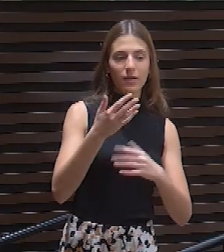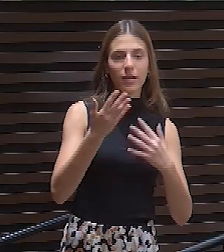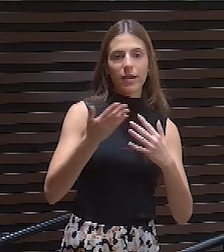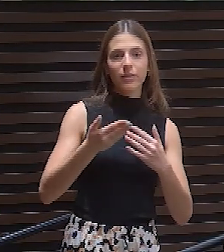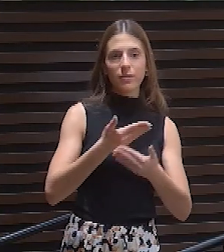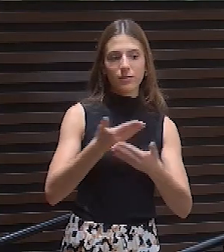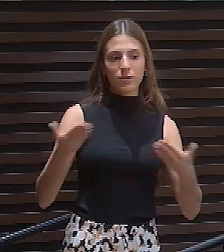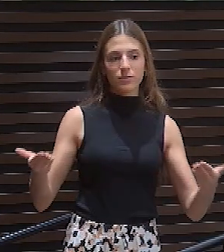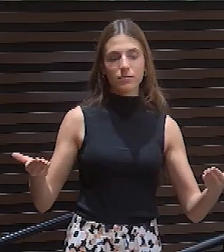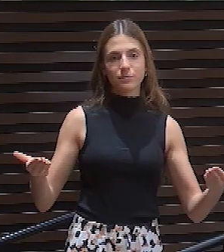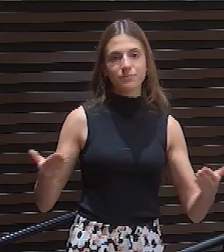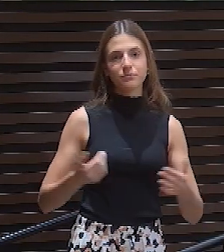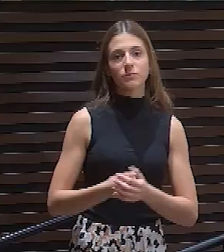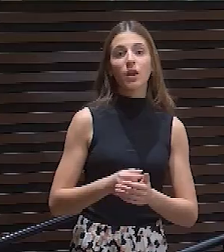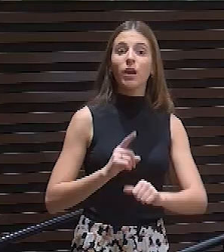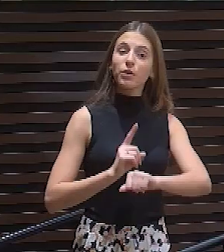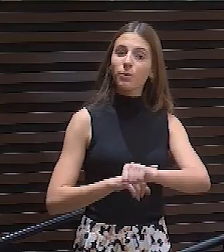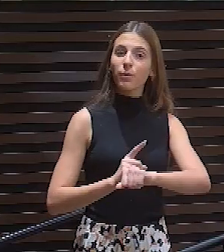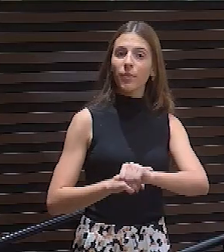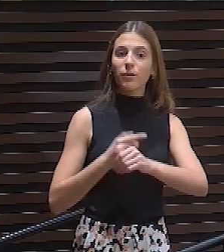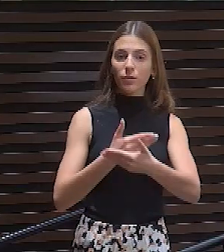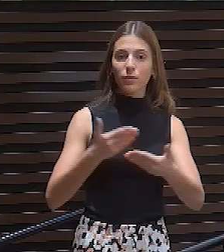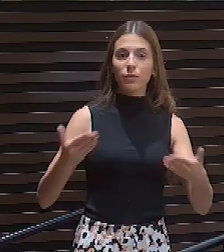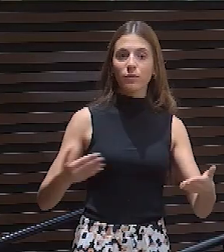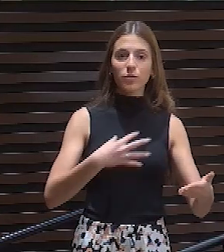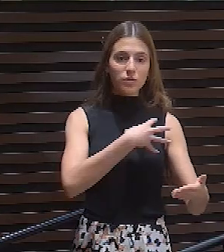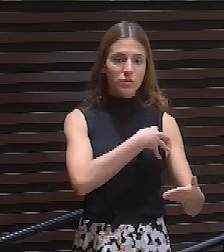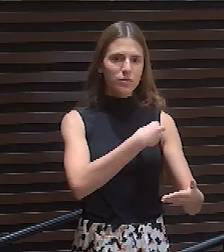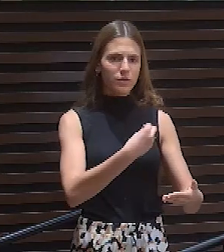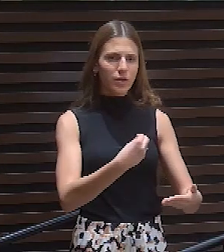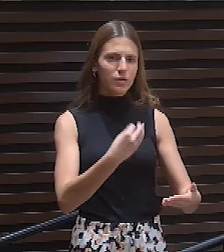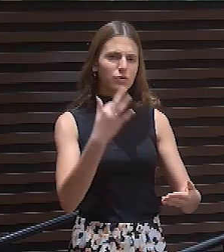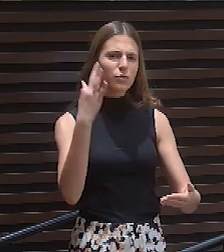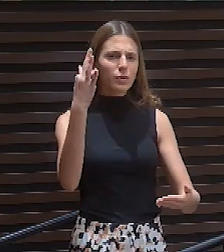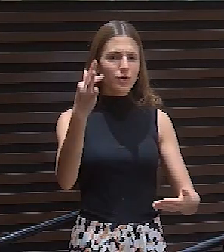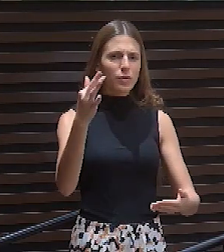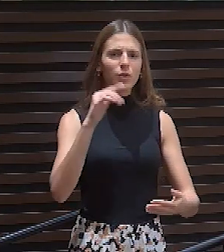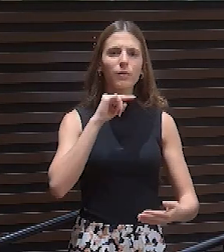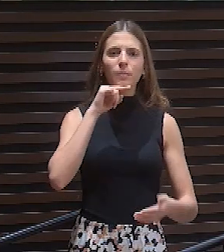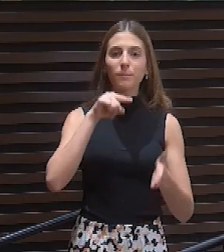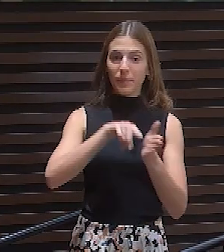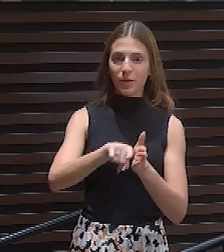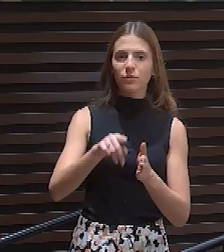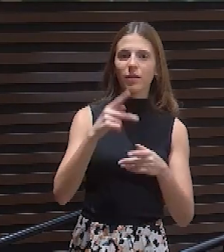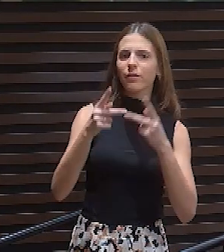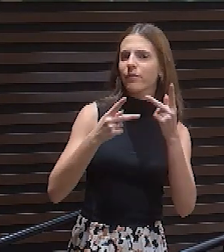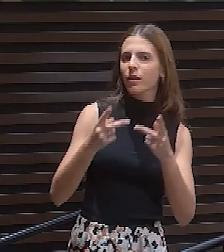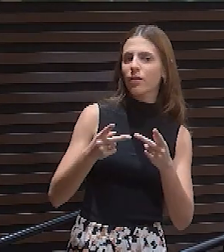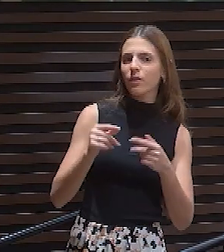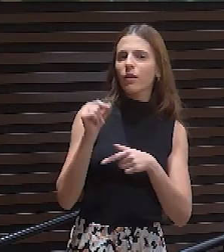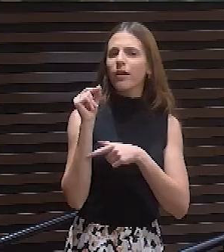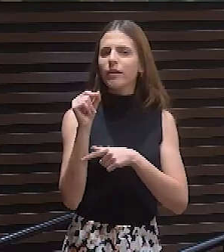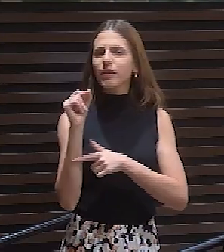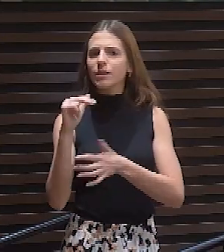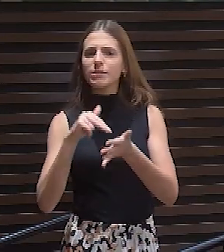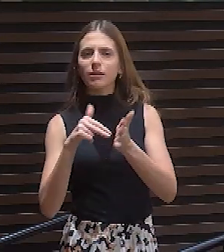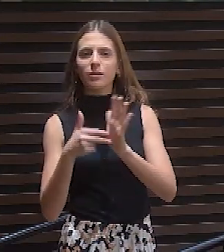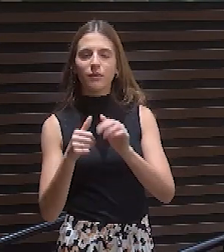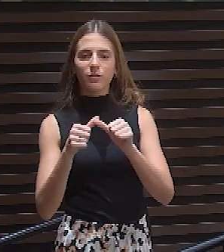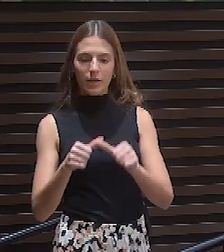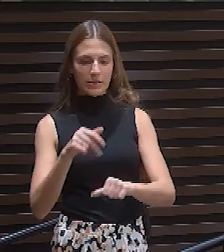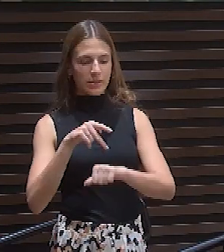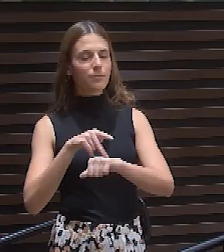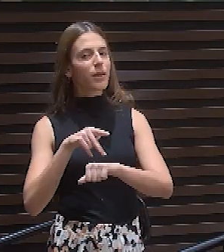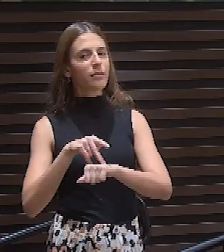E quando vossos filhos no futuro perguntarem, dizendo: que vos significam estas